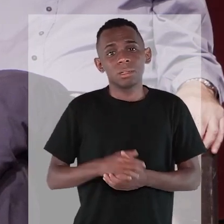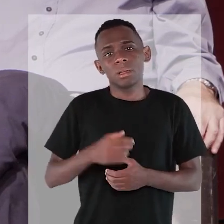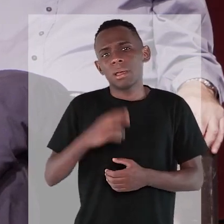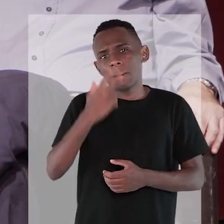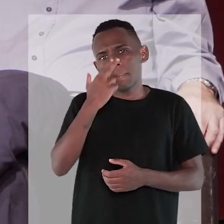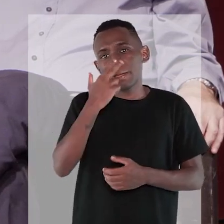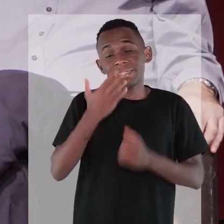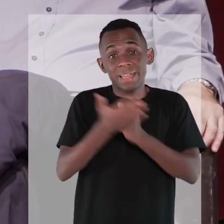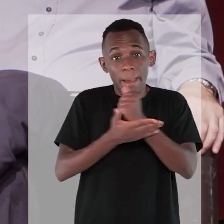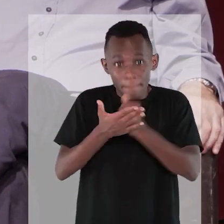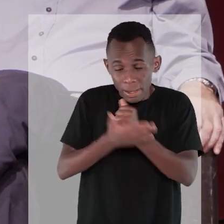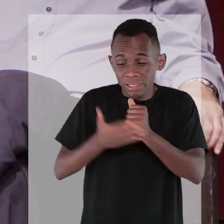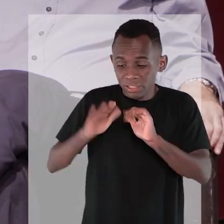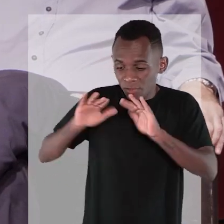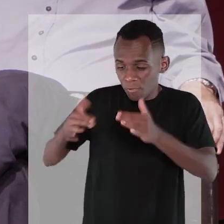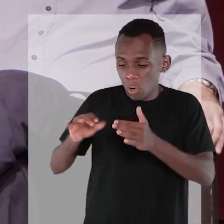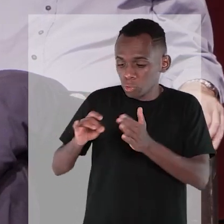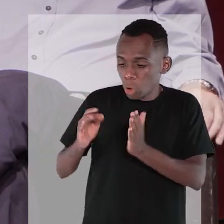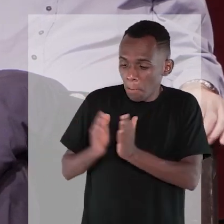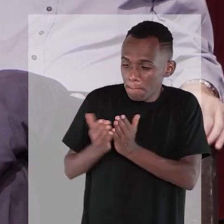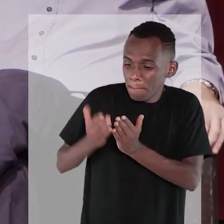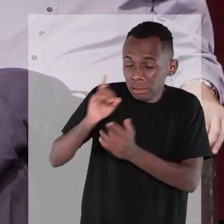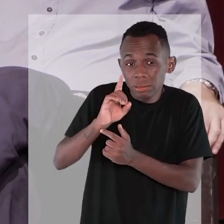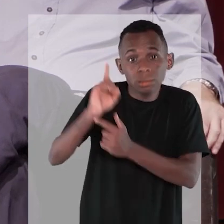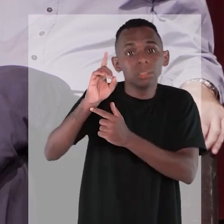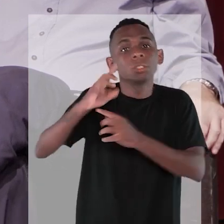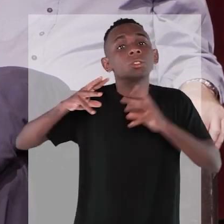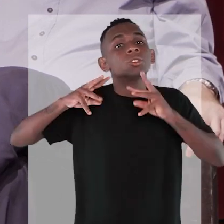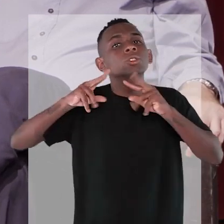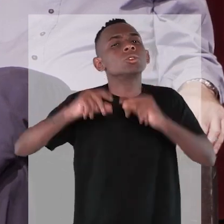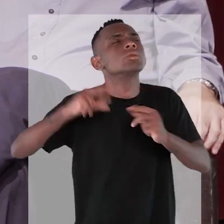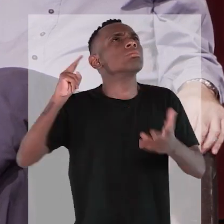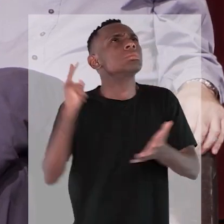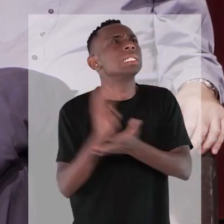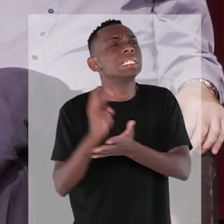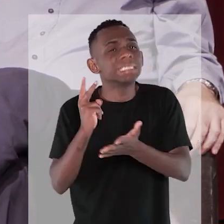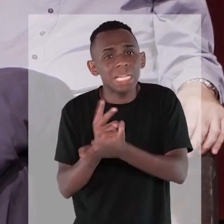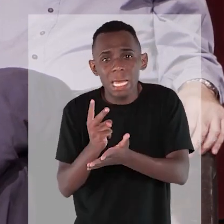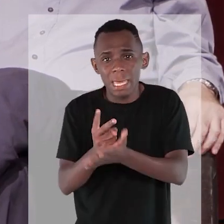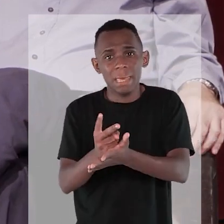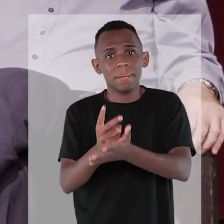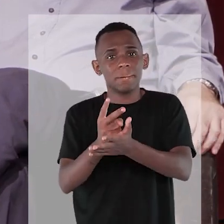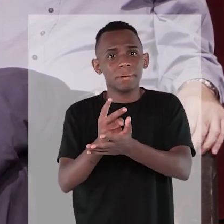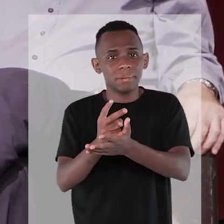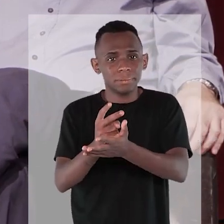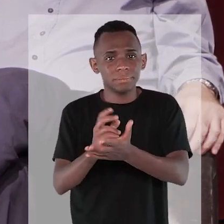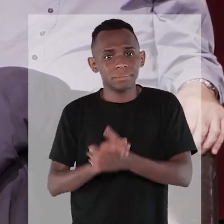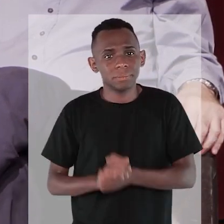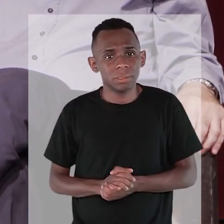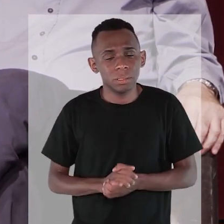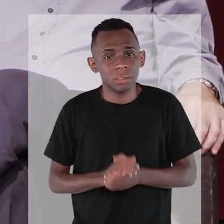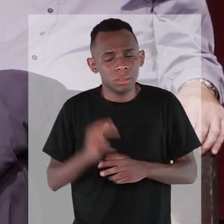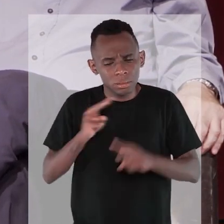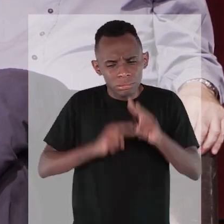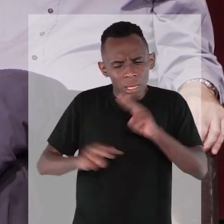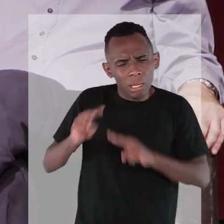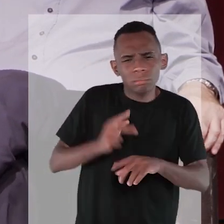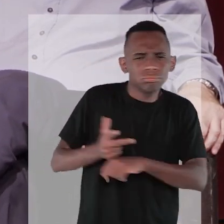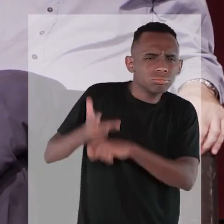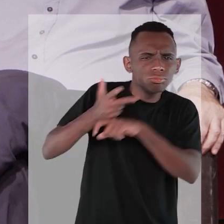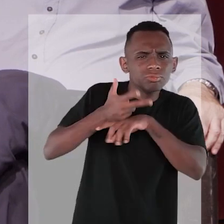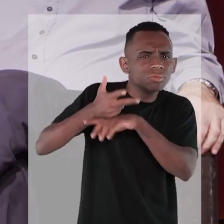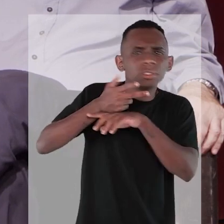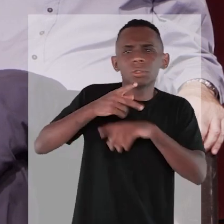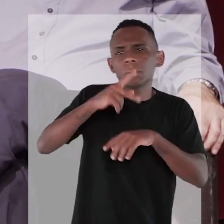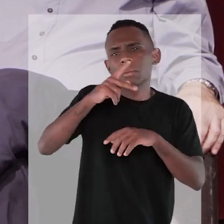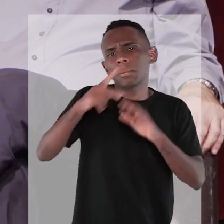bíblica o formato de ação dele. Né? E tudo, né? Sempre que ele chega né? Você analisa os vídeos dele em